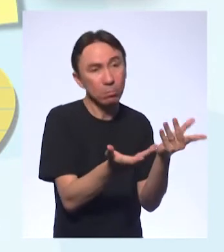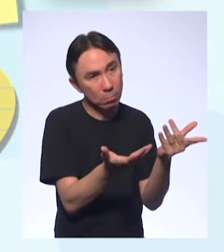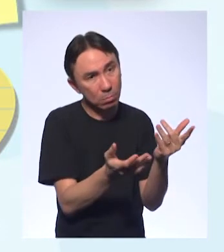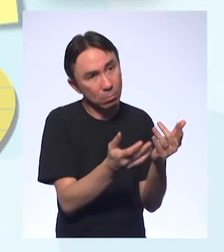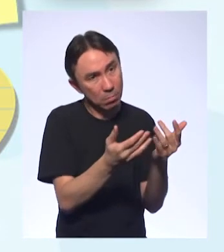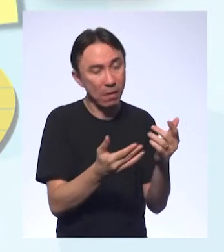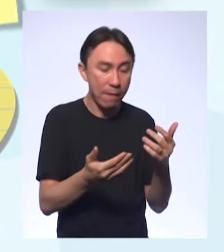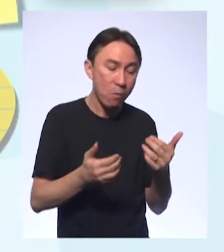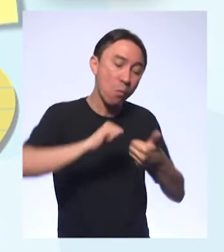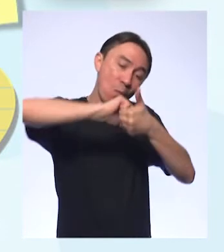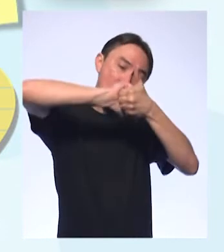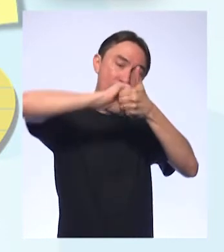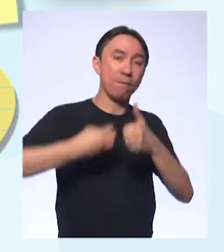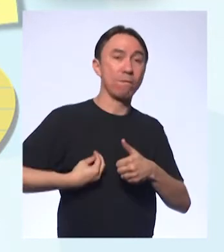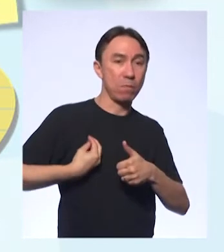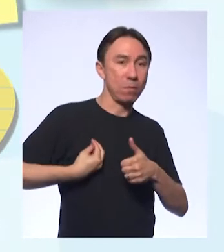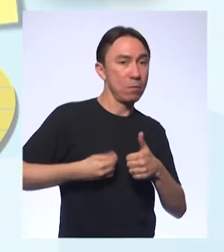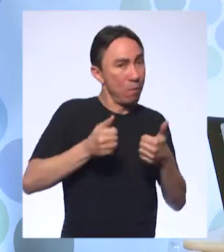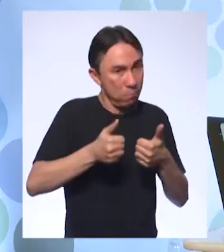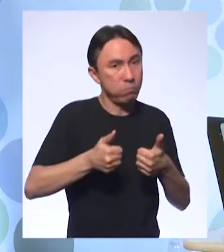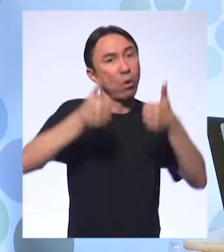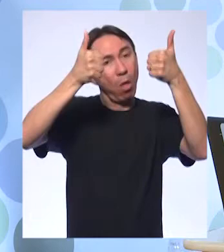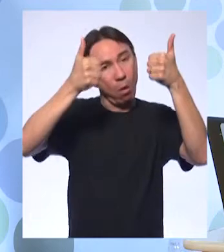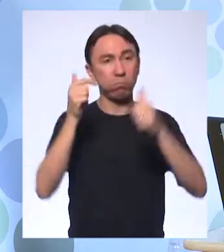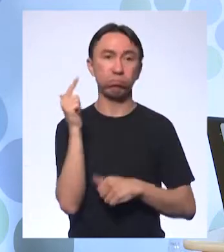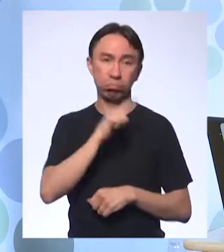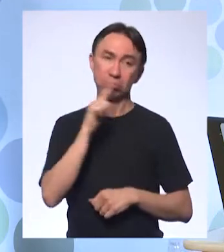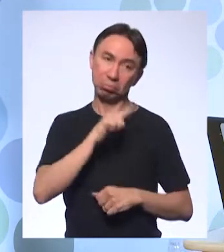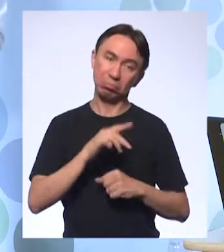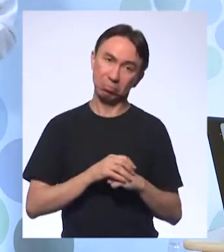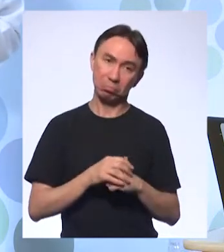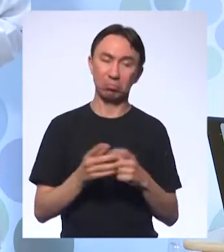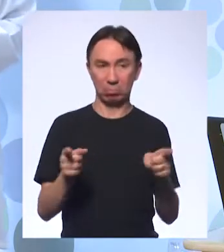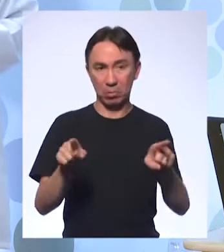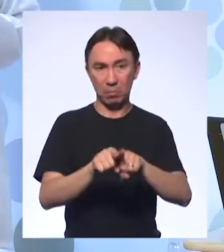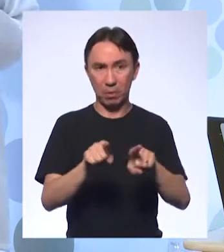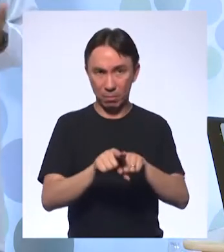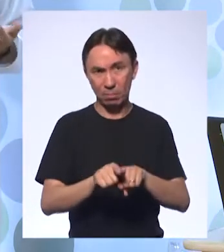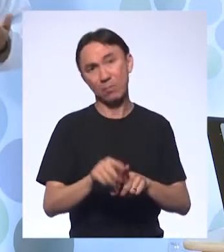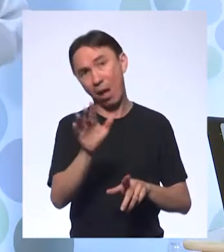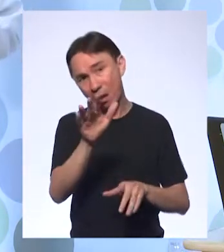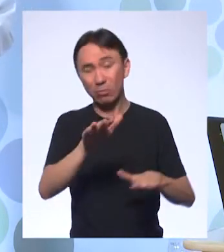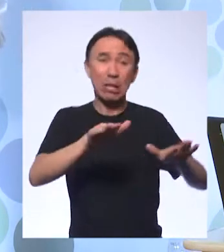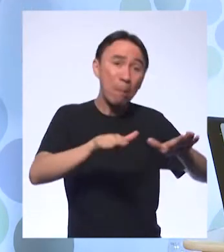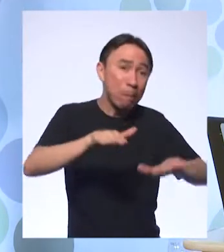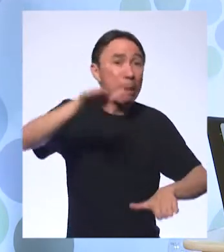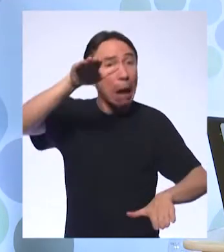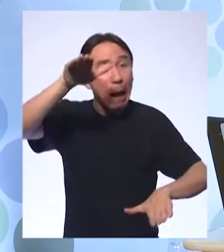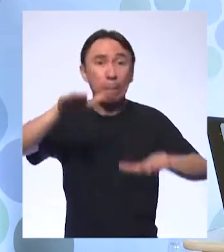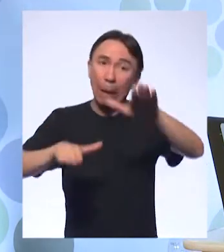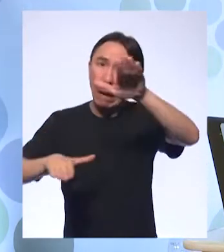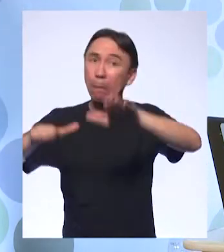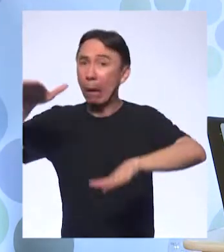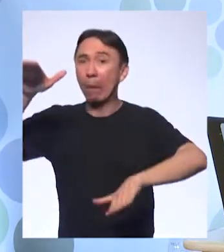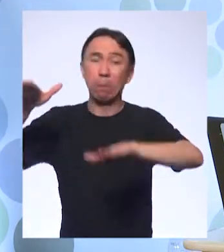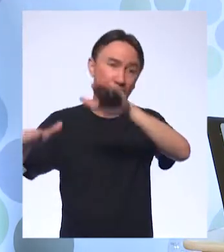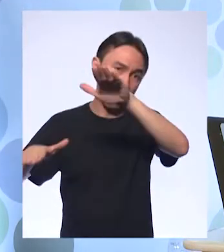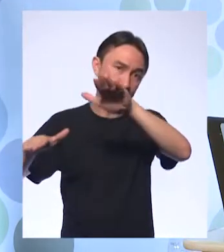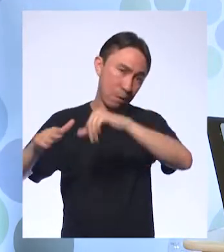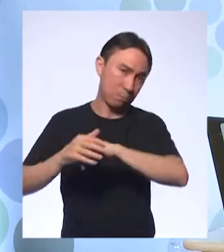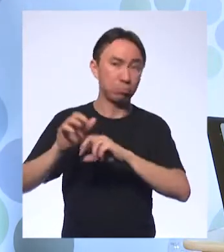a cadeia de transmissão da infecção. É lógico que vai depender, cada caso é um caso, tá bom?